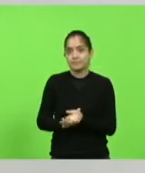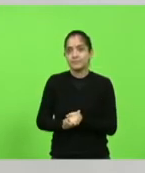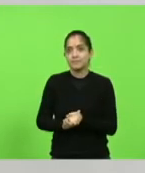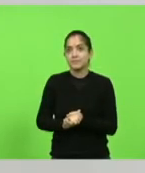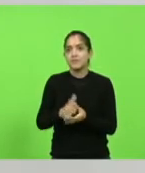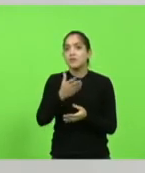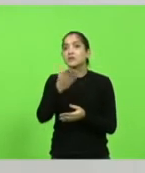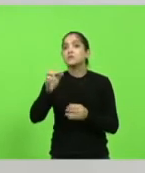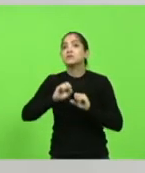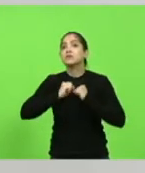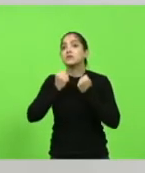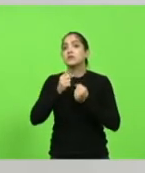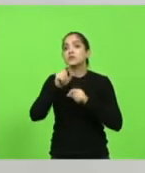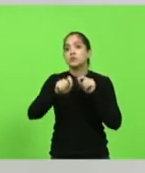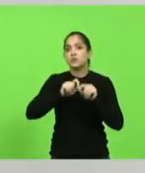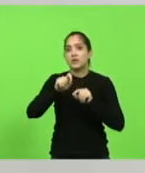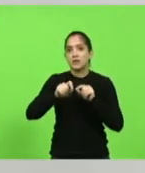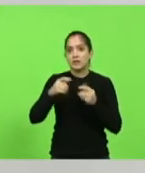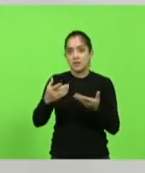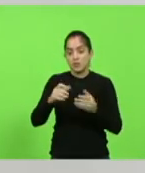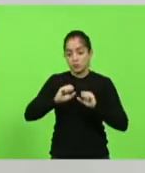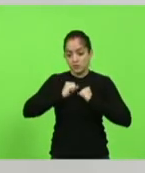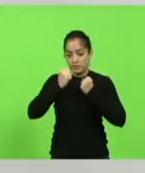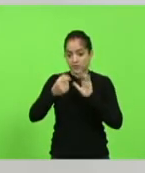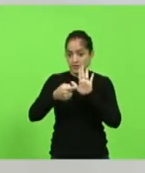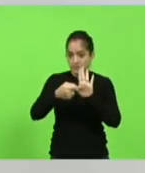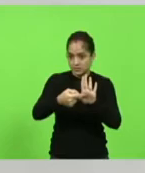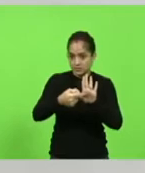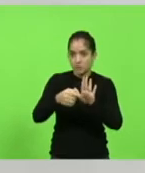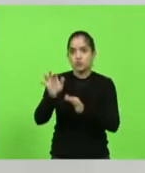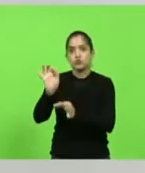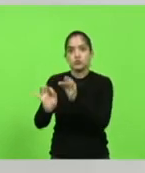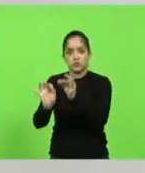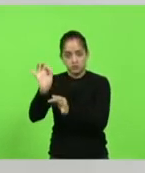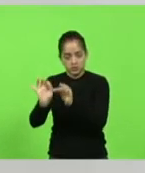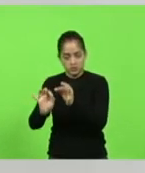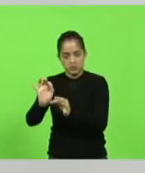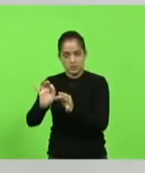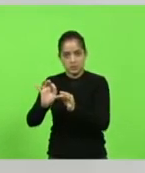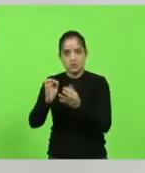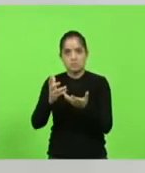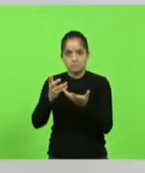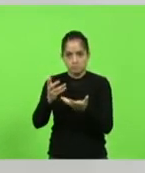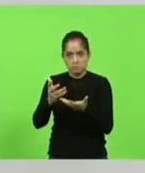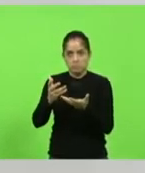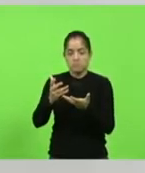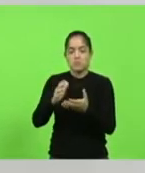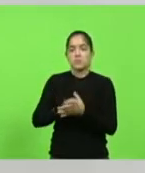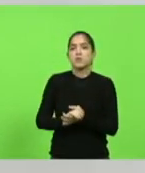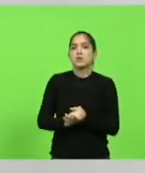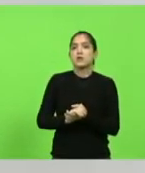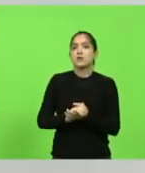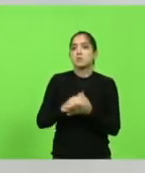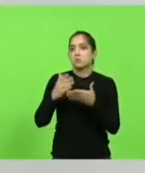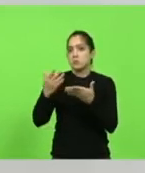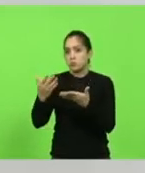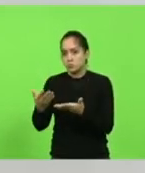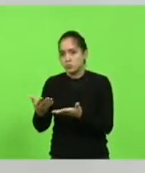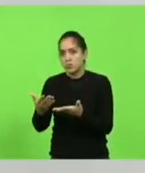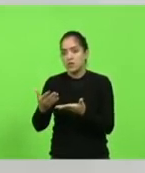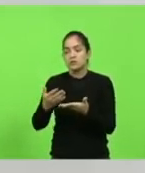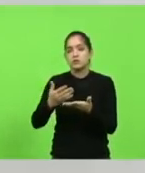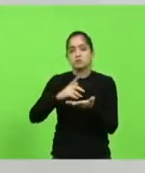você defende, Kennedy? Eu defendo que as indicações sejam jurídicas, seja por meritocracia, seja por